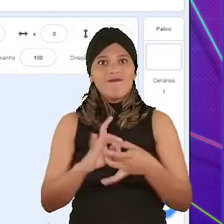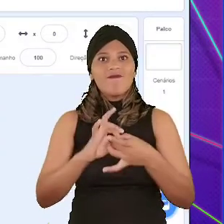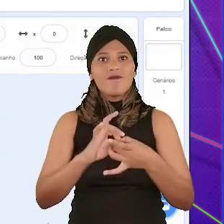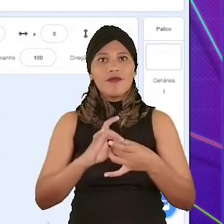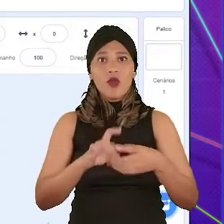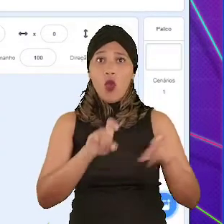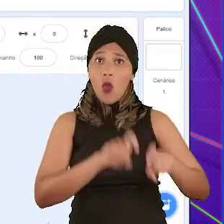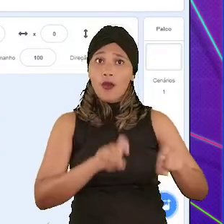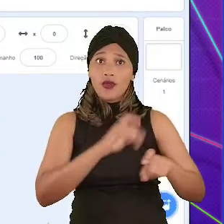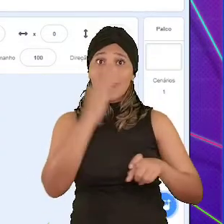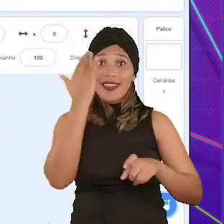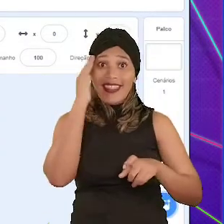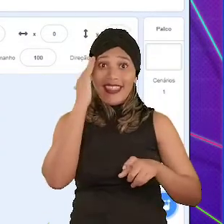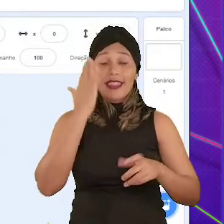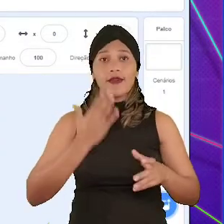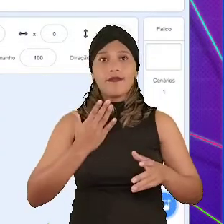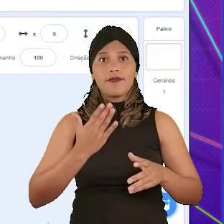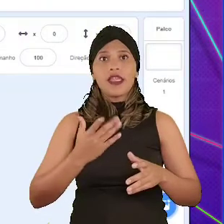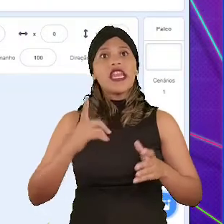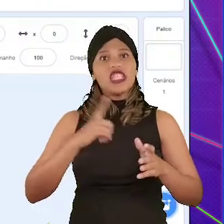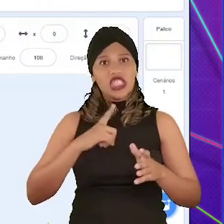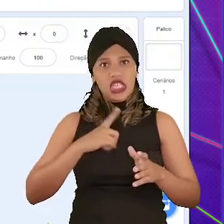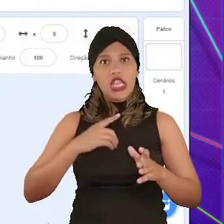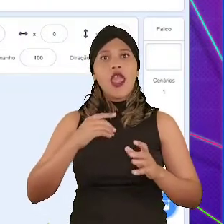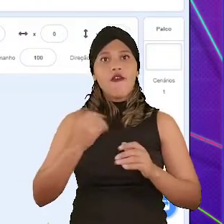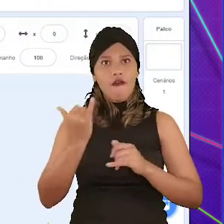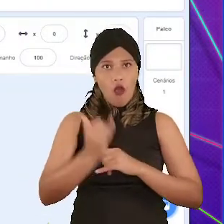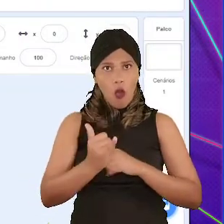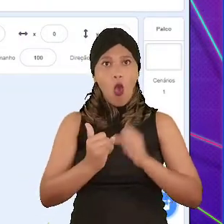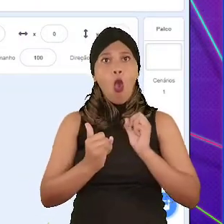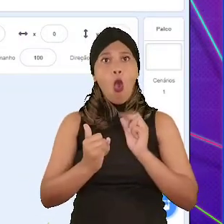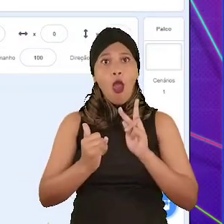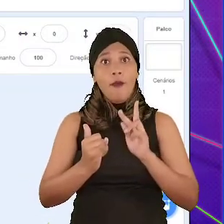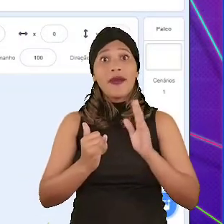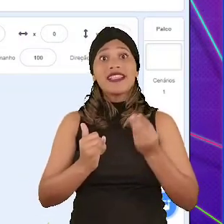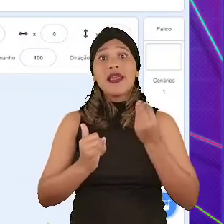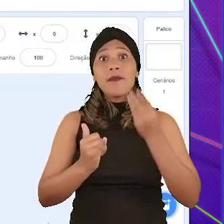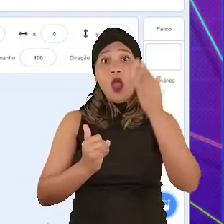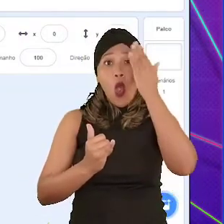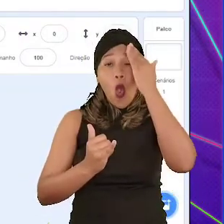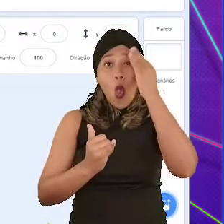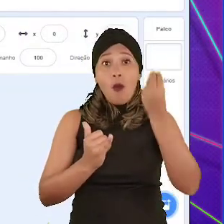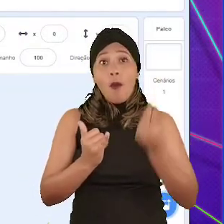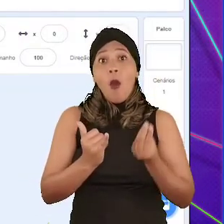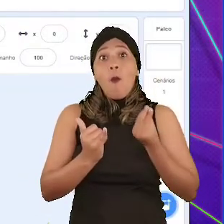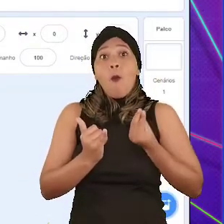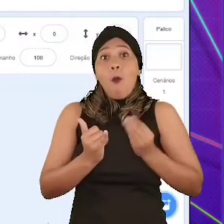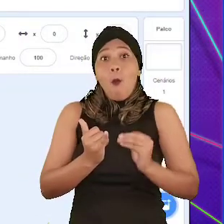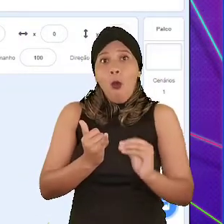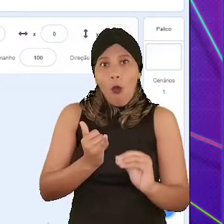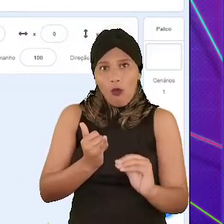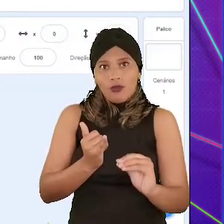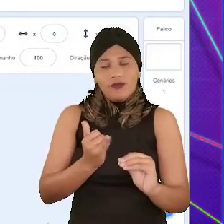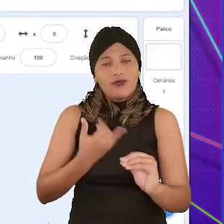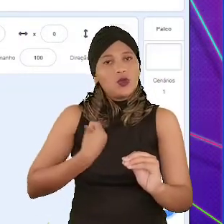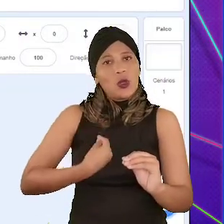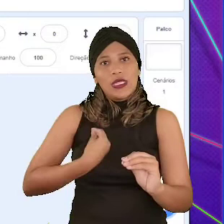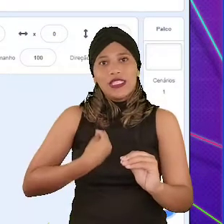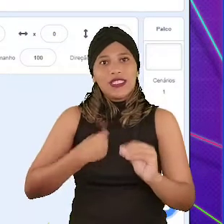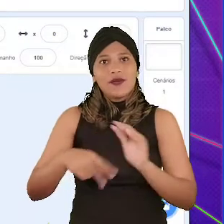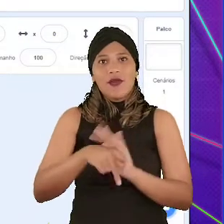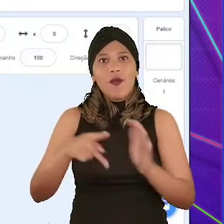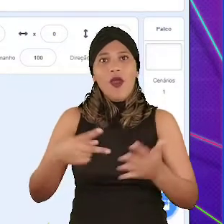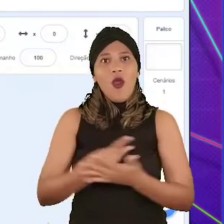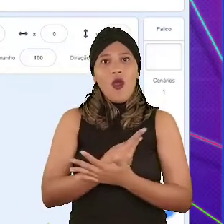para o nosso computador o que a gente quer que ele faça mesmo que ele tem adicione 10 saches e nós temos o ator do gato selecionado do lado direito